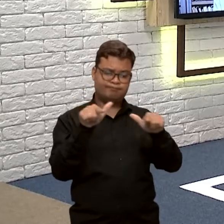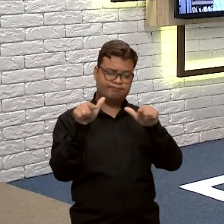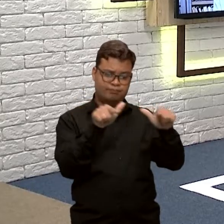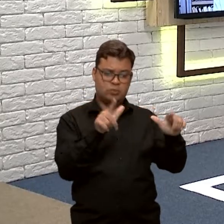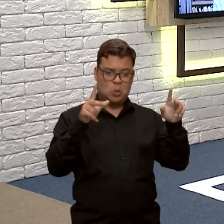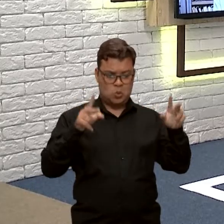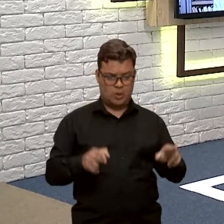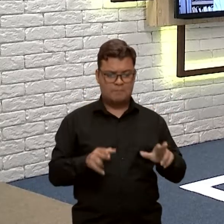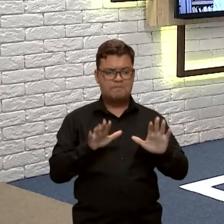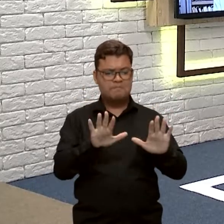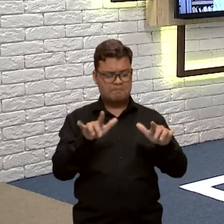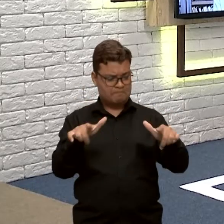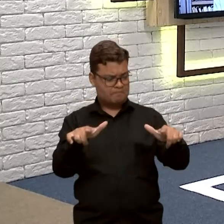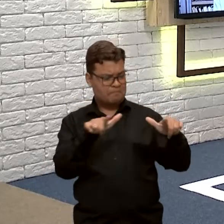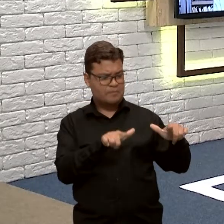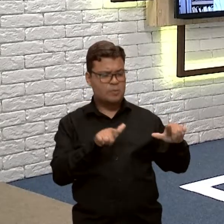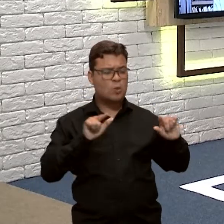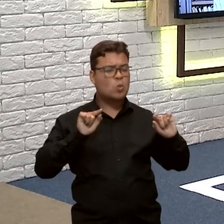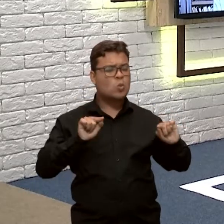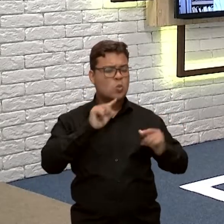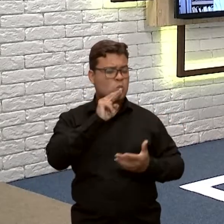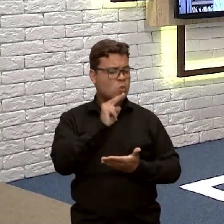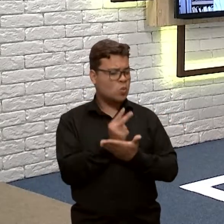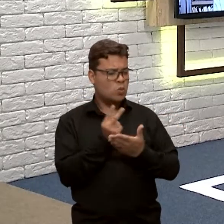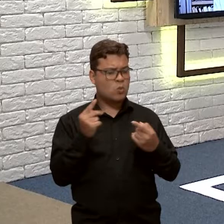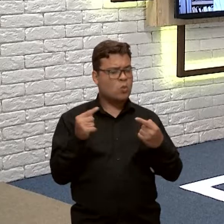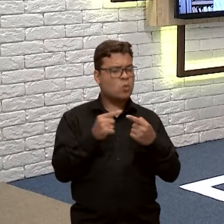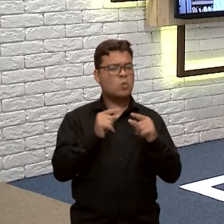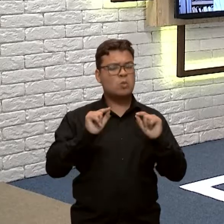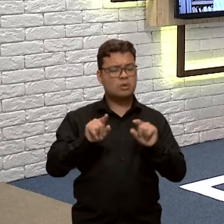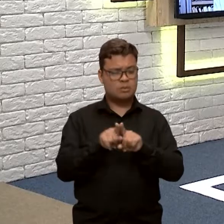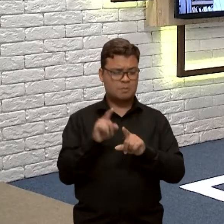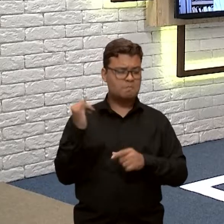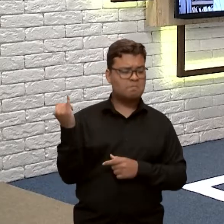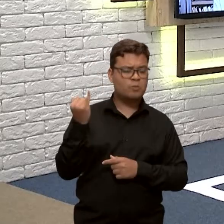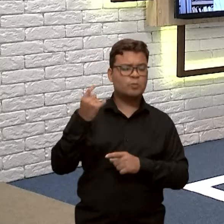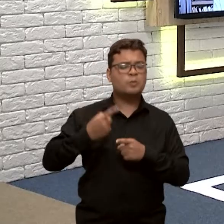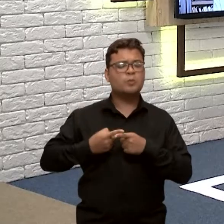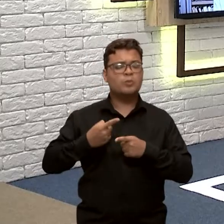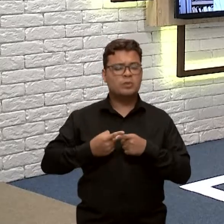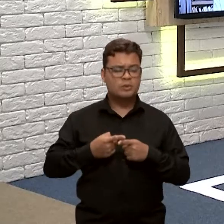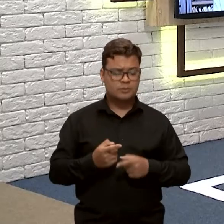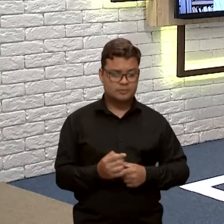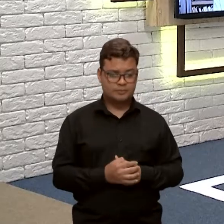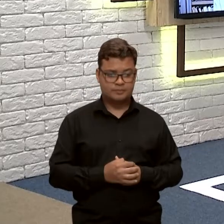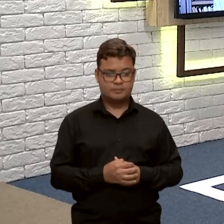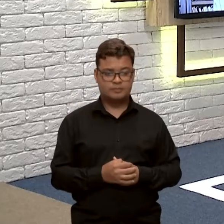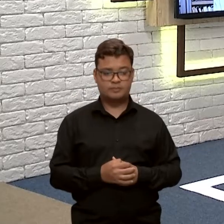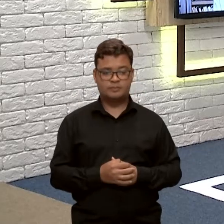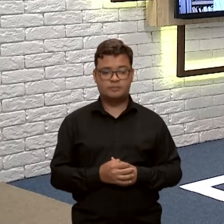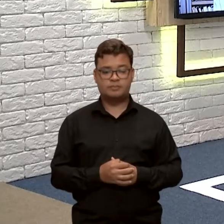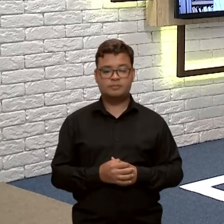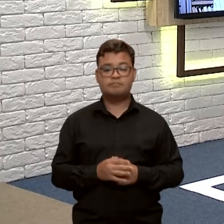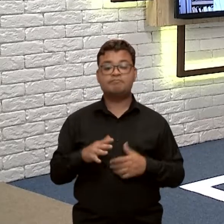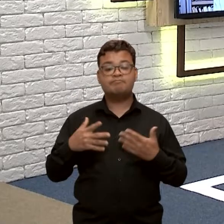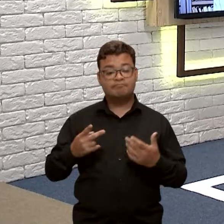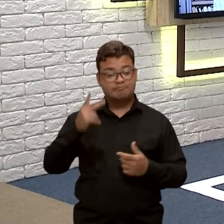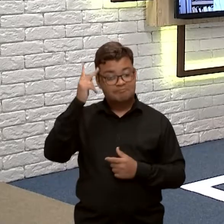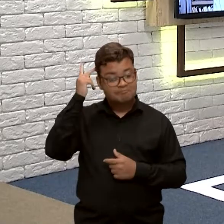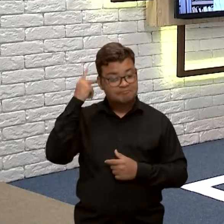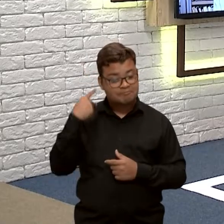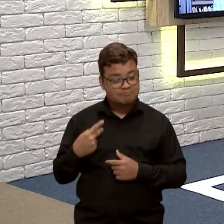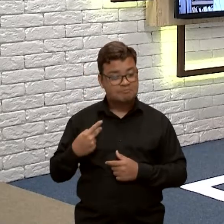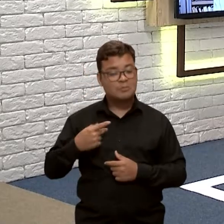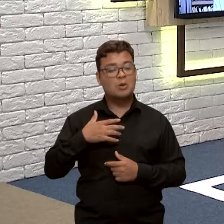que é esse título, né? O que é esse reconhecimento e qual que é a importância dele. Pois é, Camila, eu gostei muito da